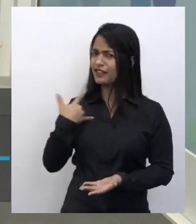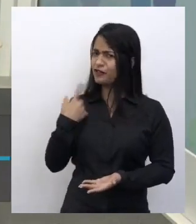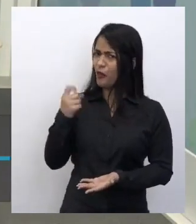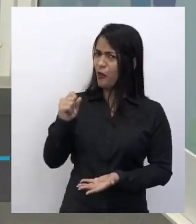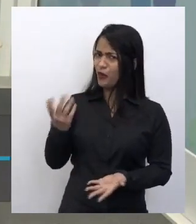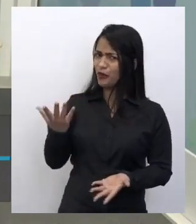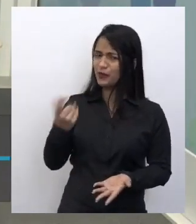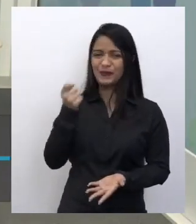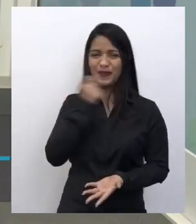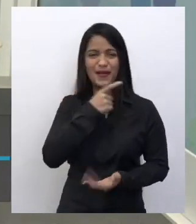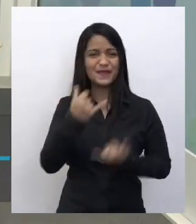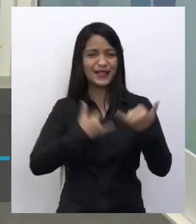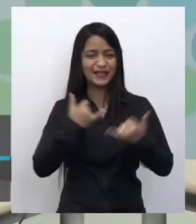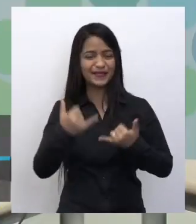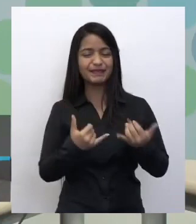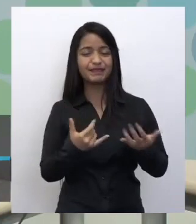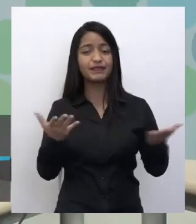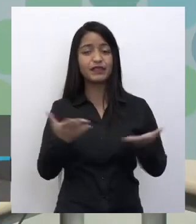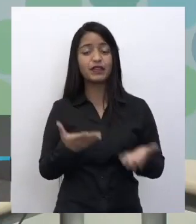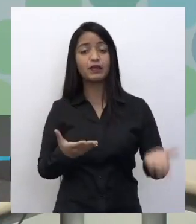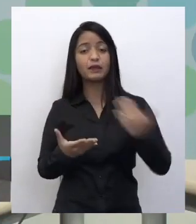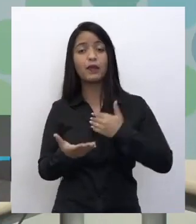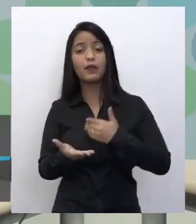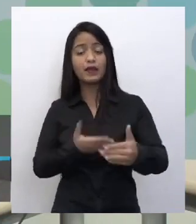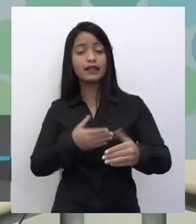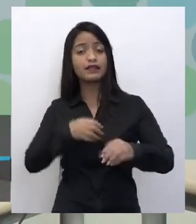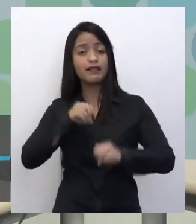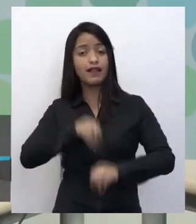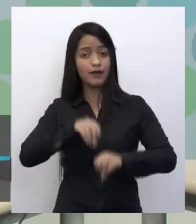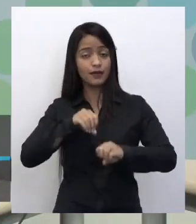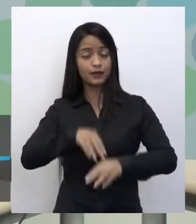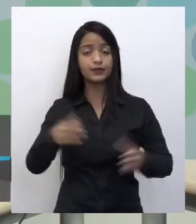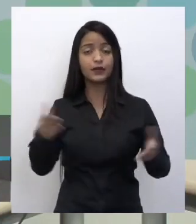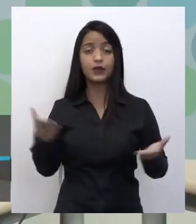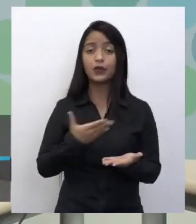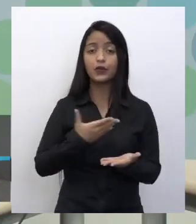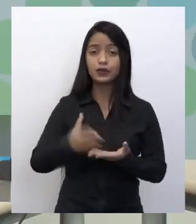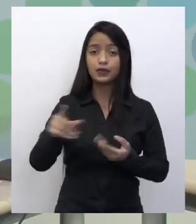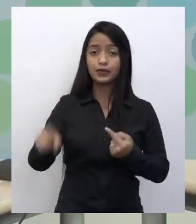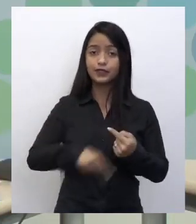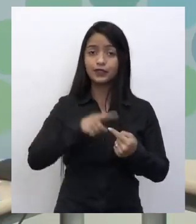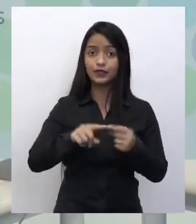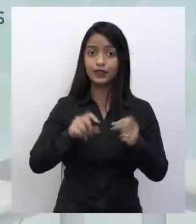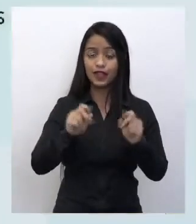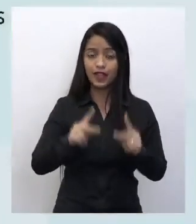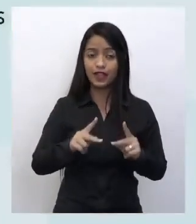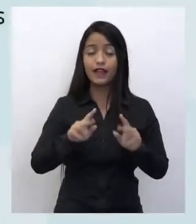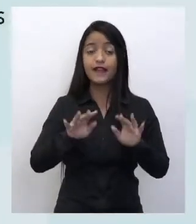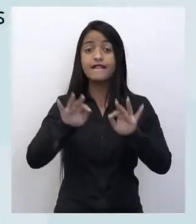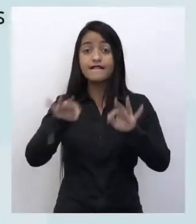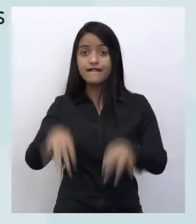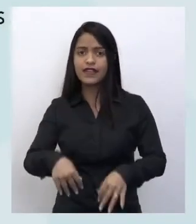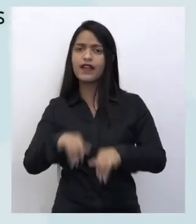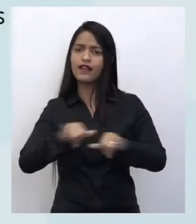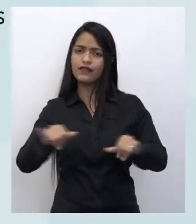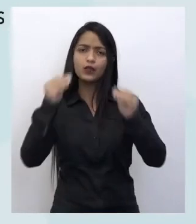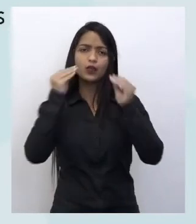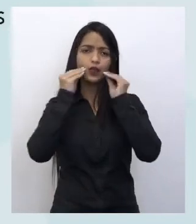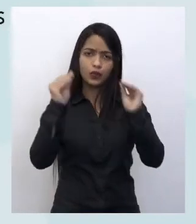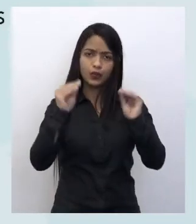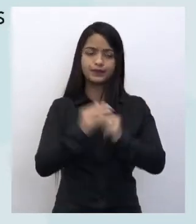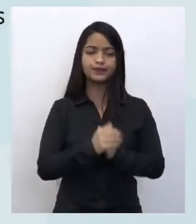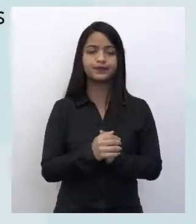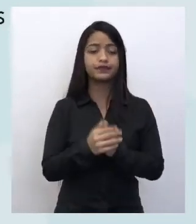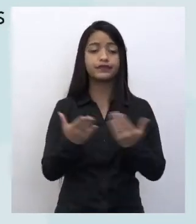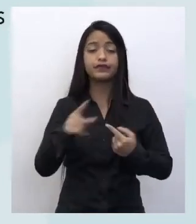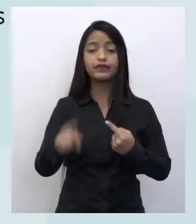Então, 18. bora lá para nossa aula de hoje. Vamos começar com os objetivos, ok? Os beijos eu deixo lá pro final. Então, objetivos